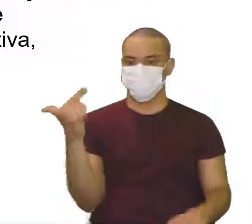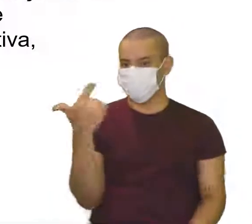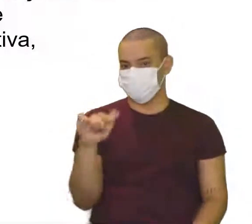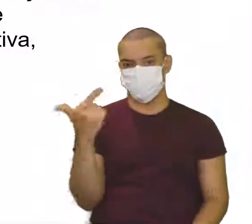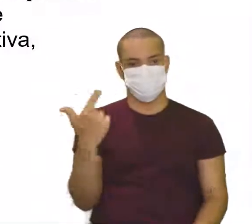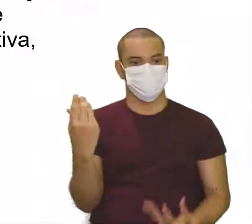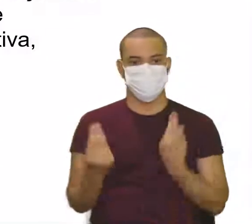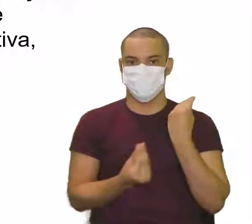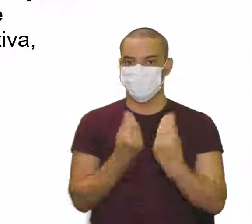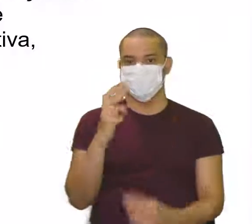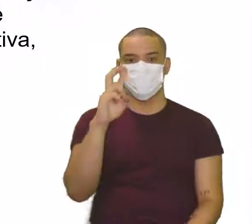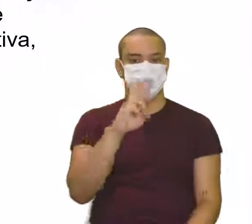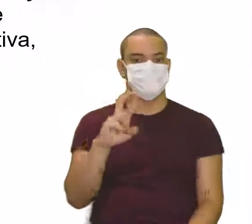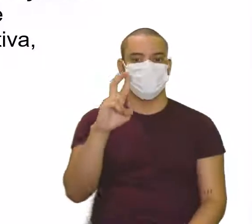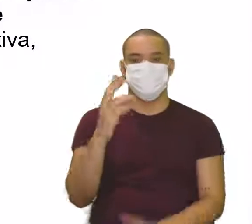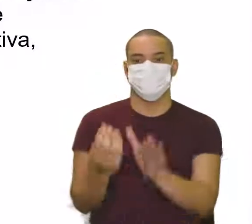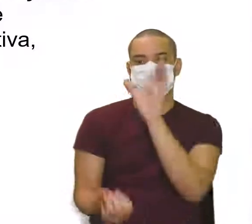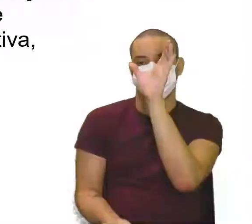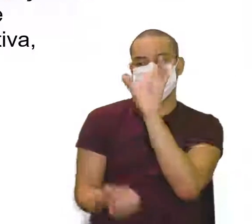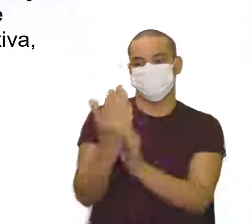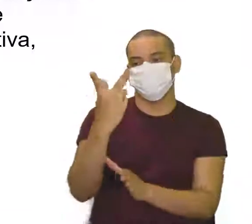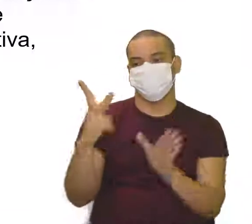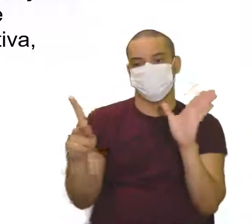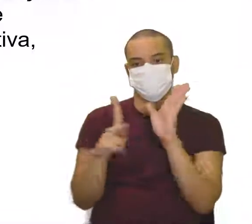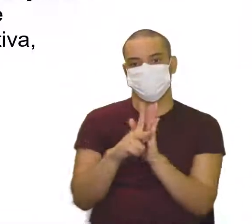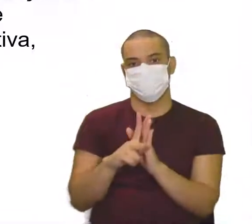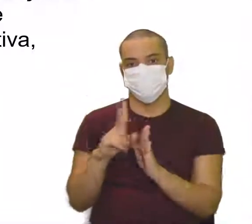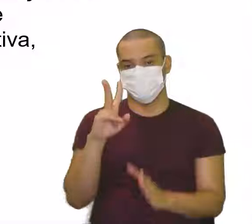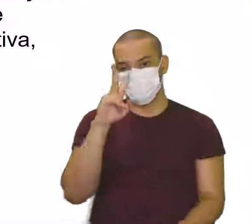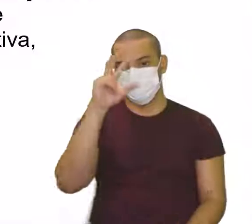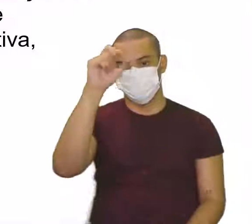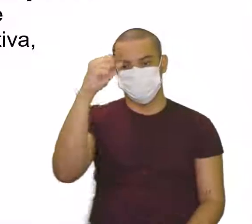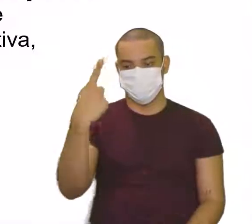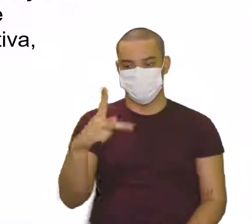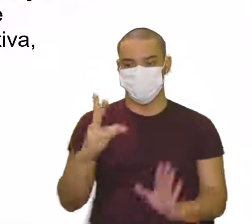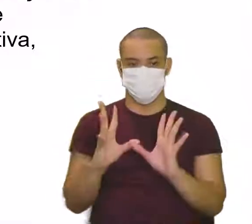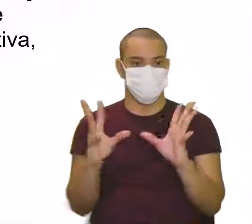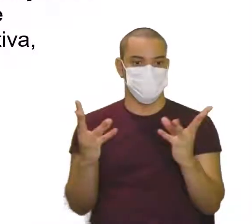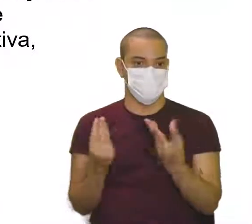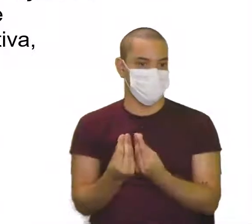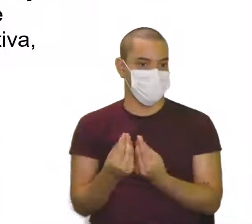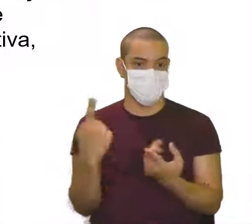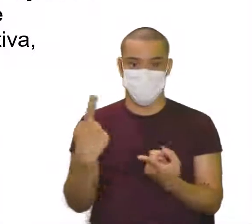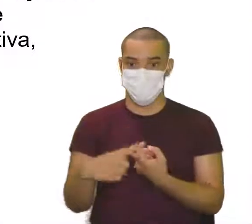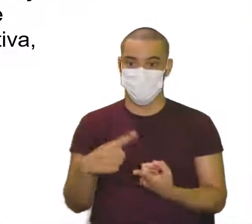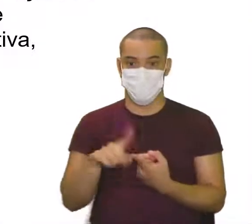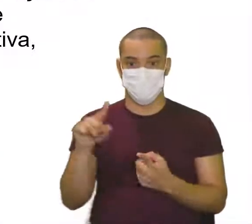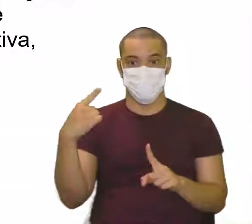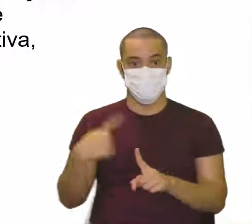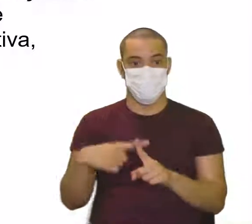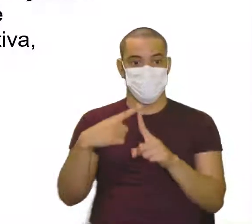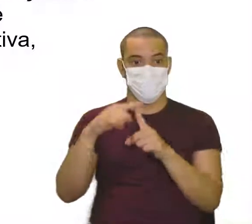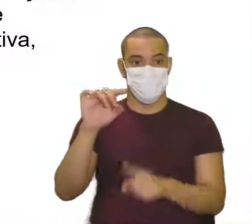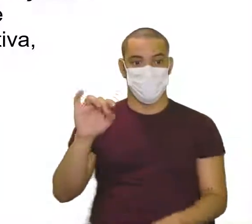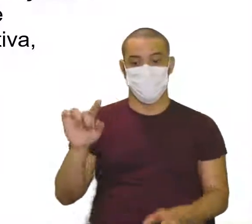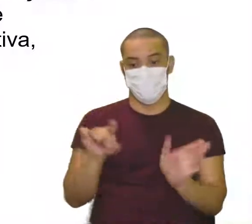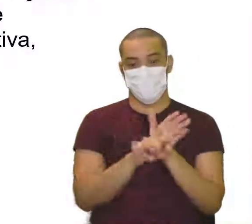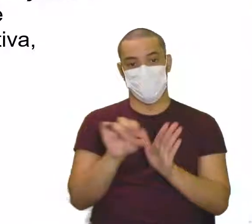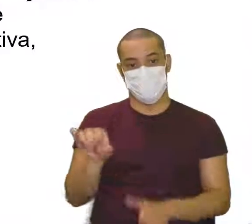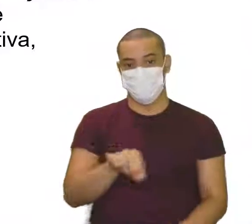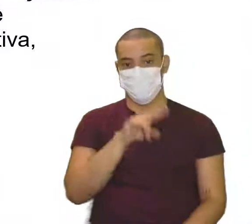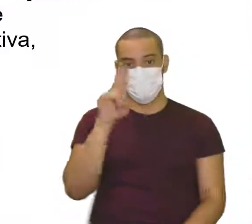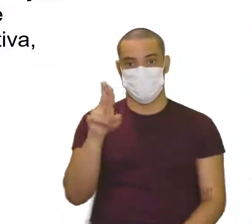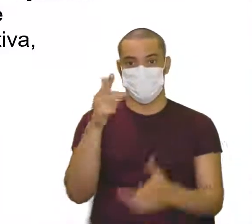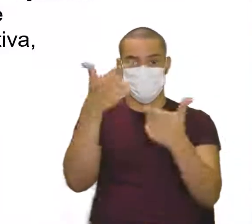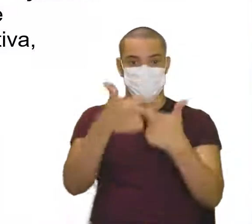será observado o surgimento de força magnética sobre esta partícula, sendo ela positiva, negativa